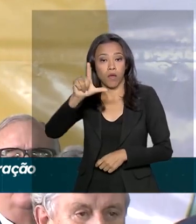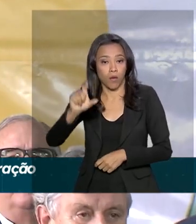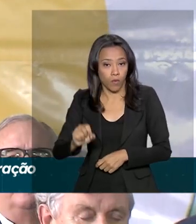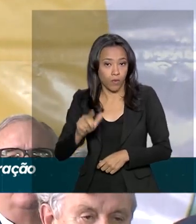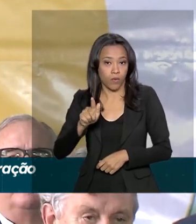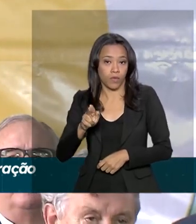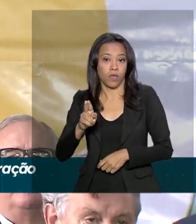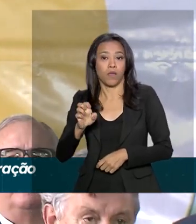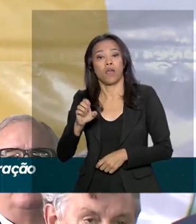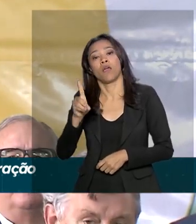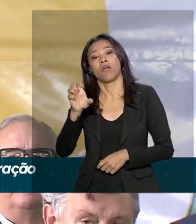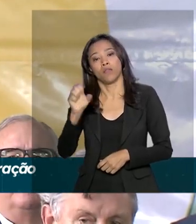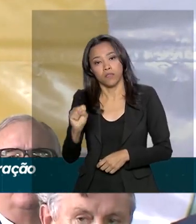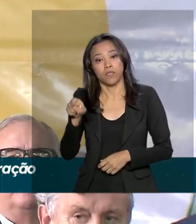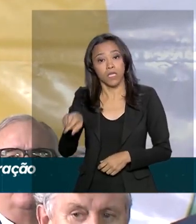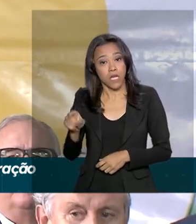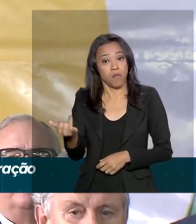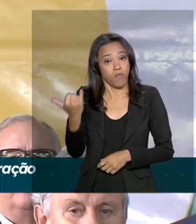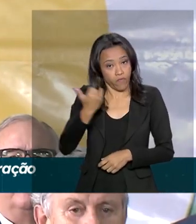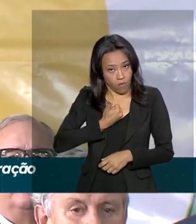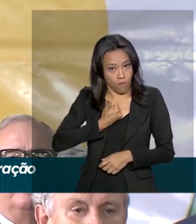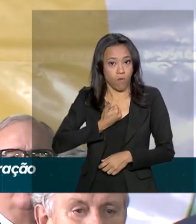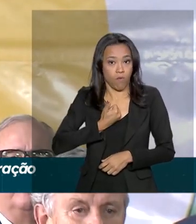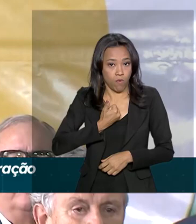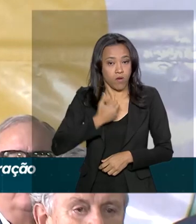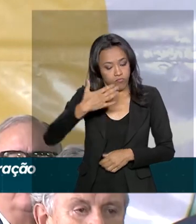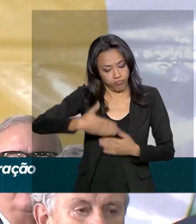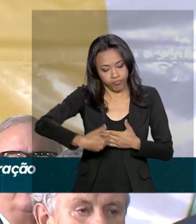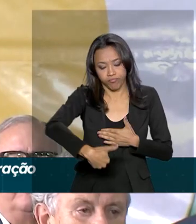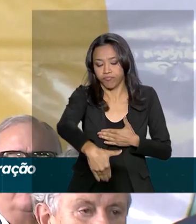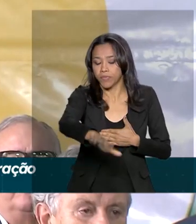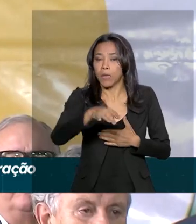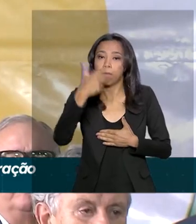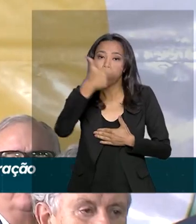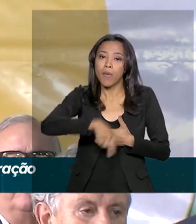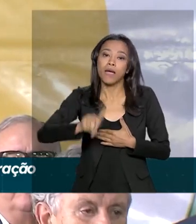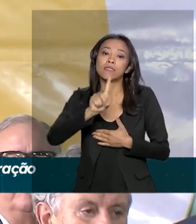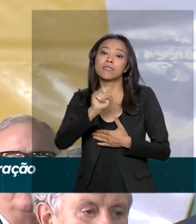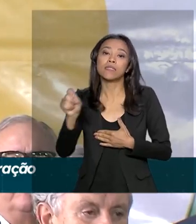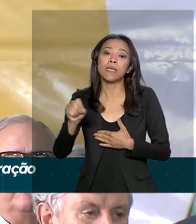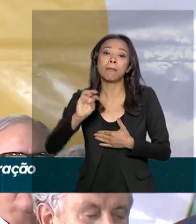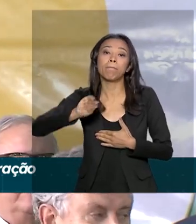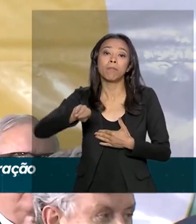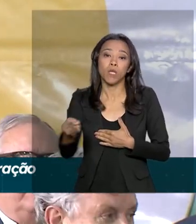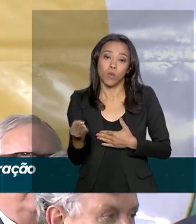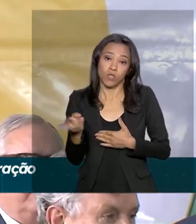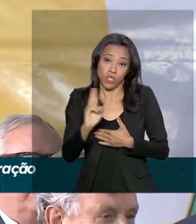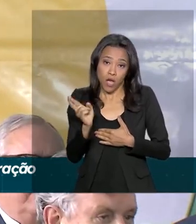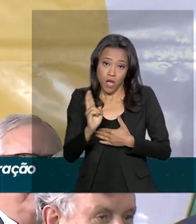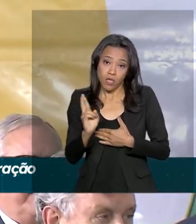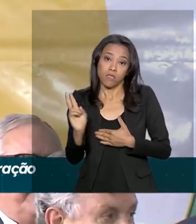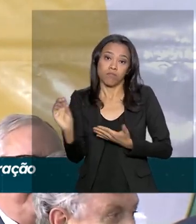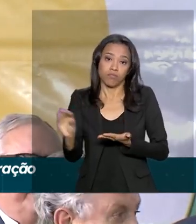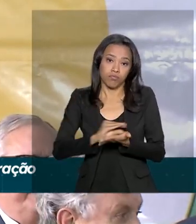E ele nos garantiu, ainda no corrente ano, mais 100 milhões de reais para concluirmos